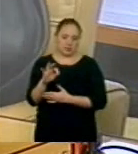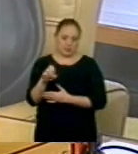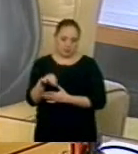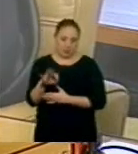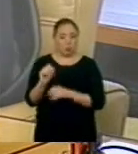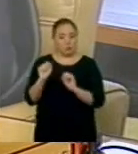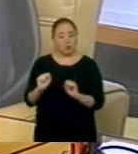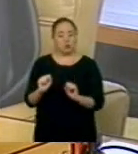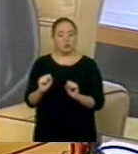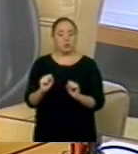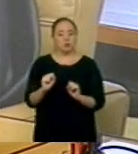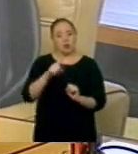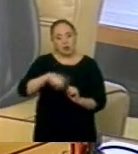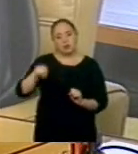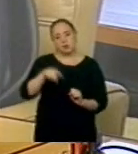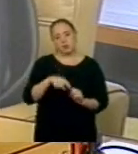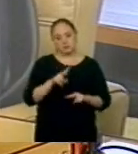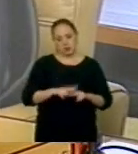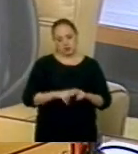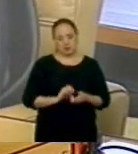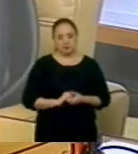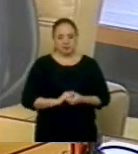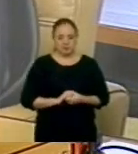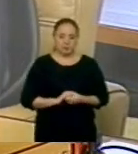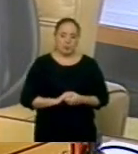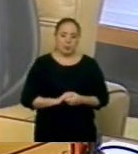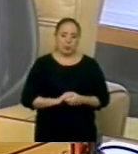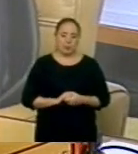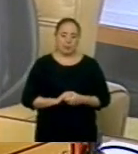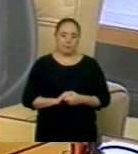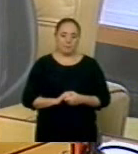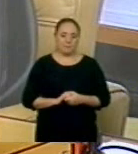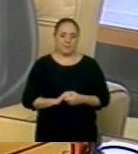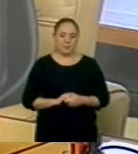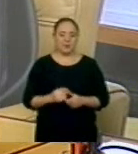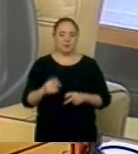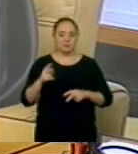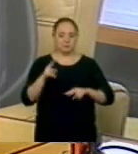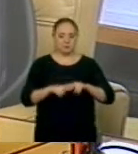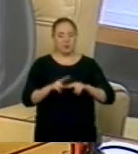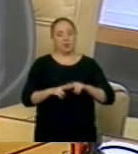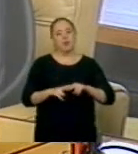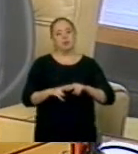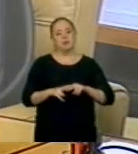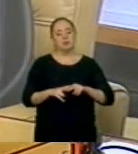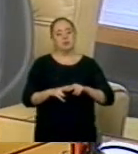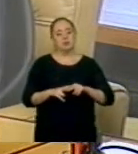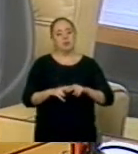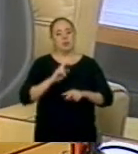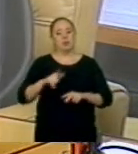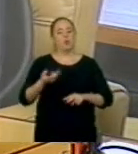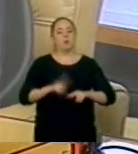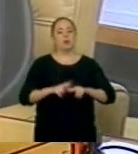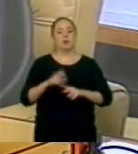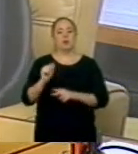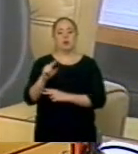Digo então, o flagrante delito, após o advento da Constituição de 88, deixa de poder ser considerado uma espécie de prisão